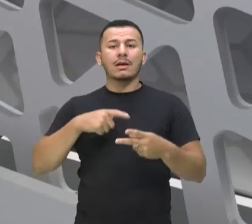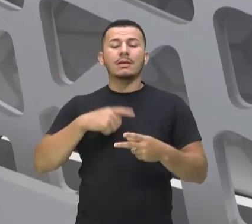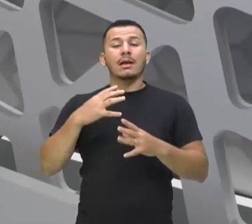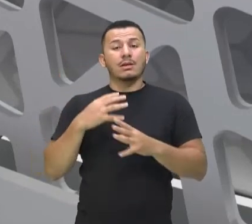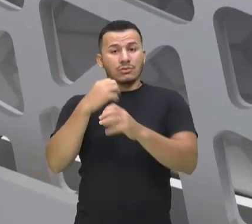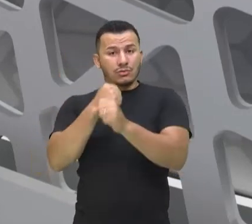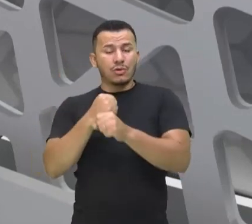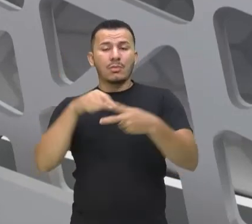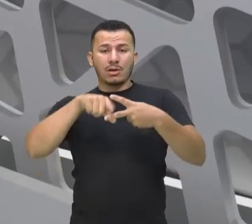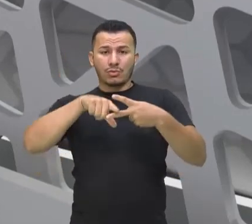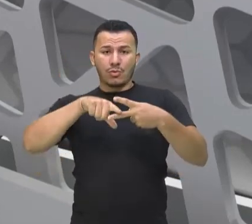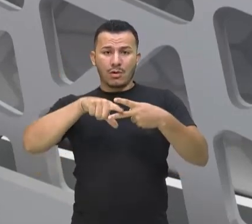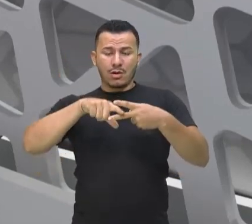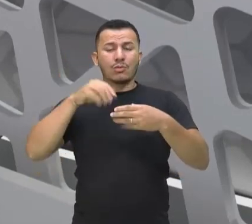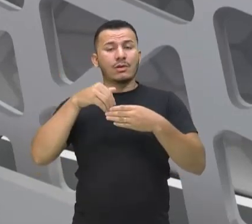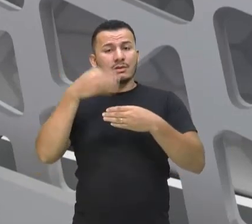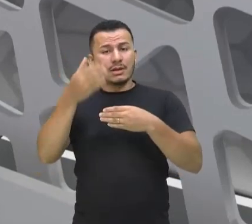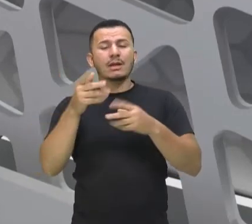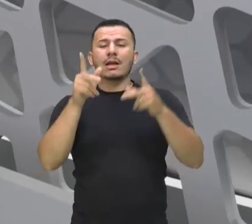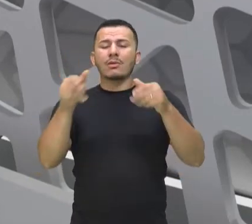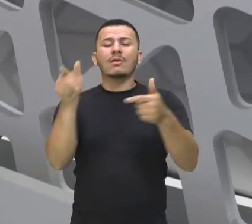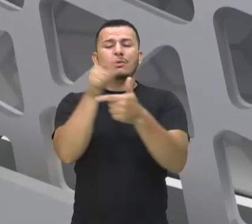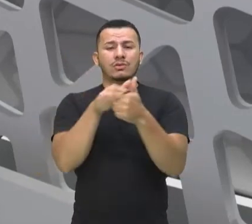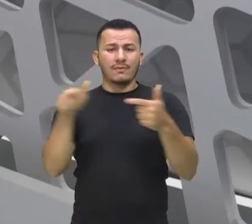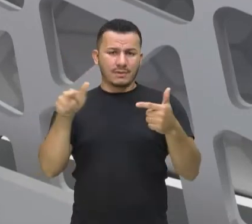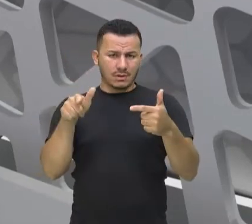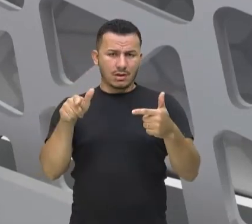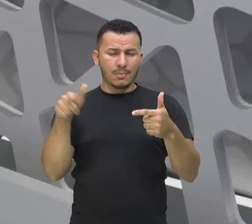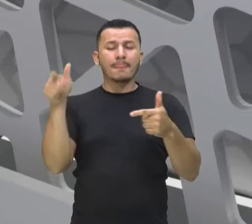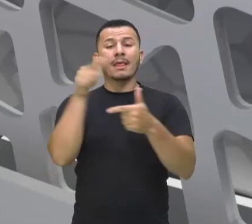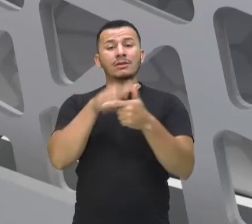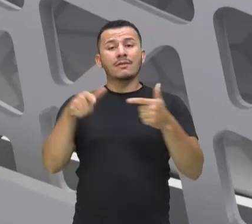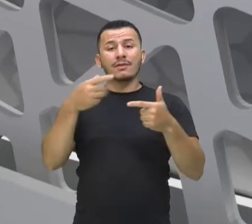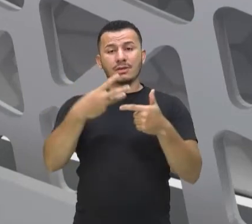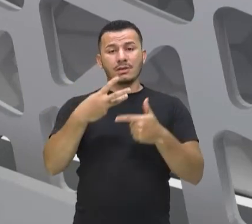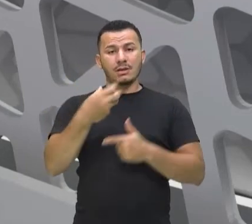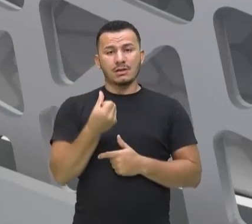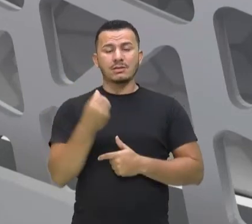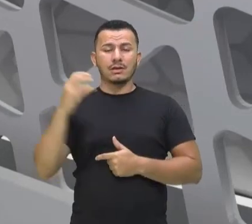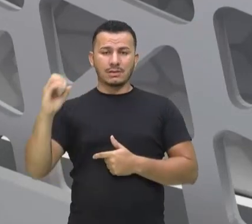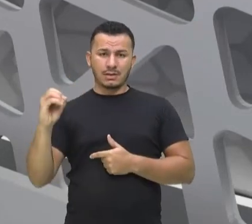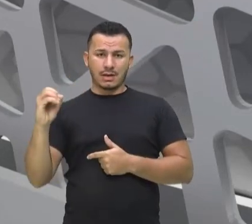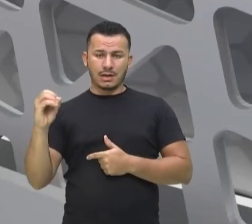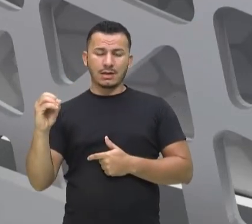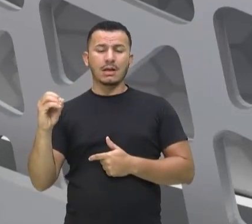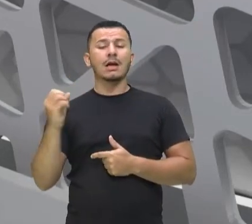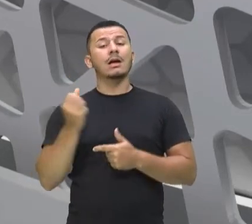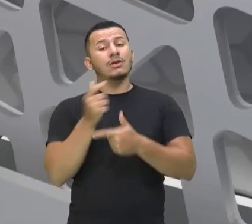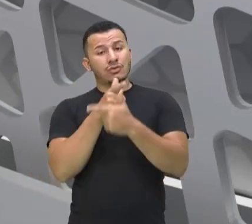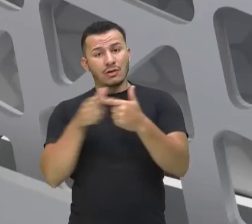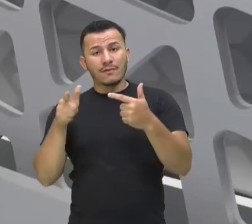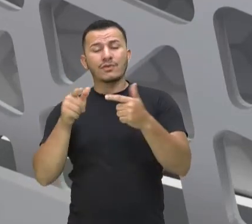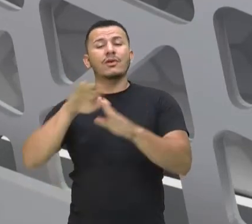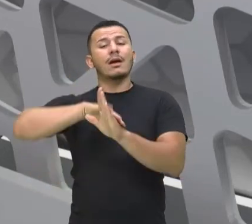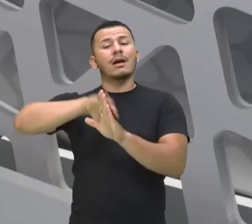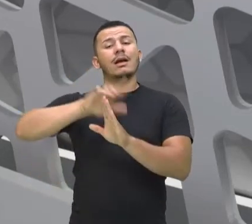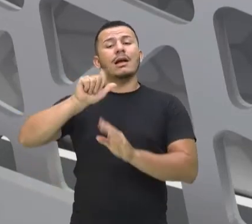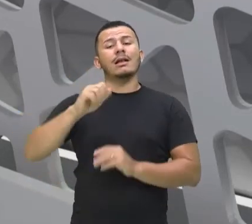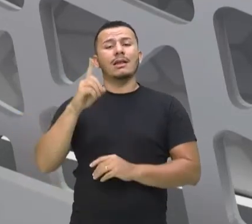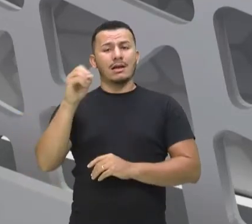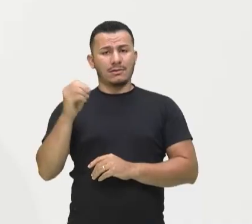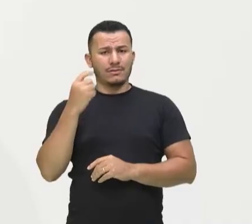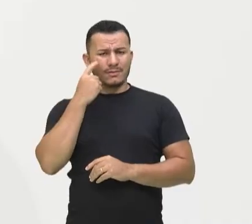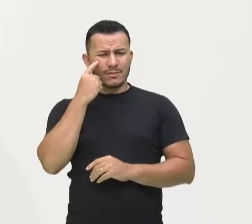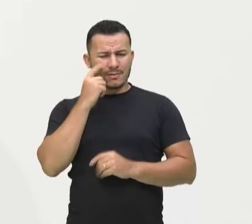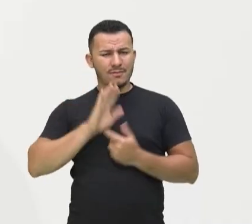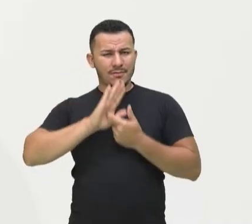dos ângulos externos é igual a uma divisão de quem? De 360 graus pela quantidade de lados que é o N. Acompanha só comigo